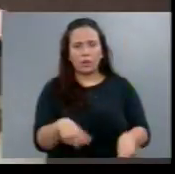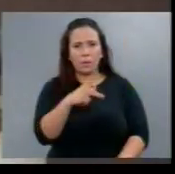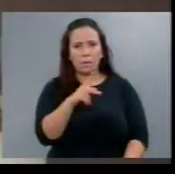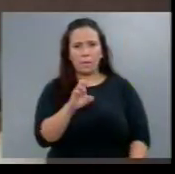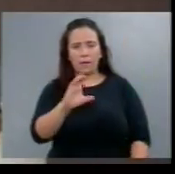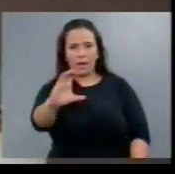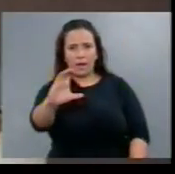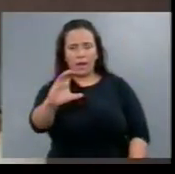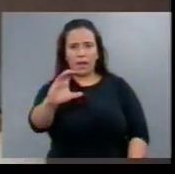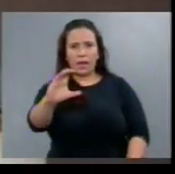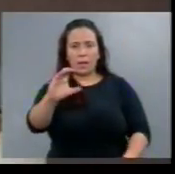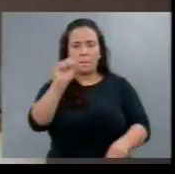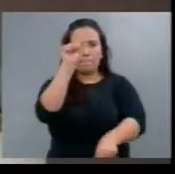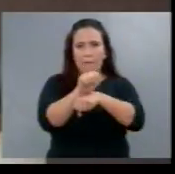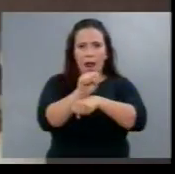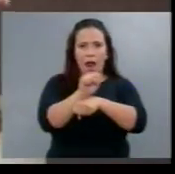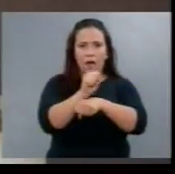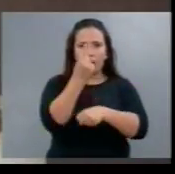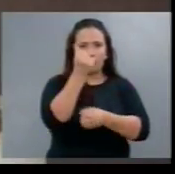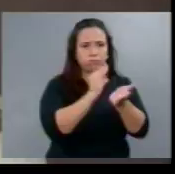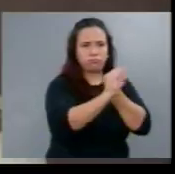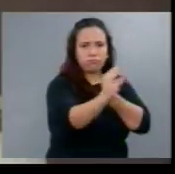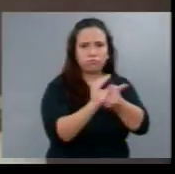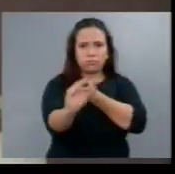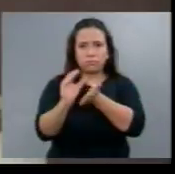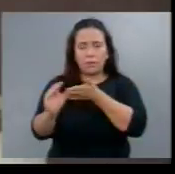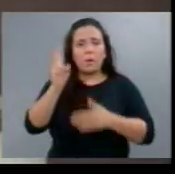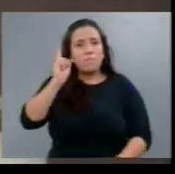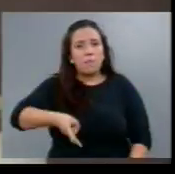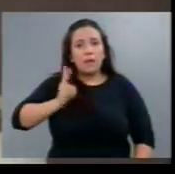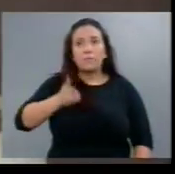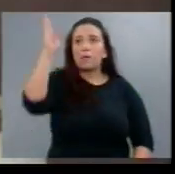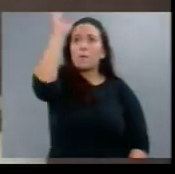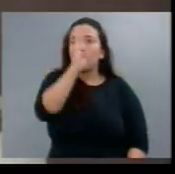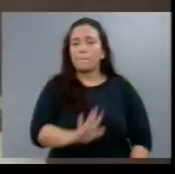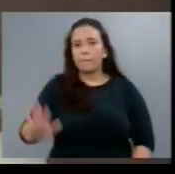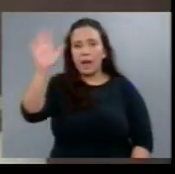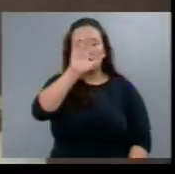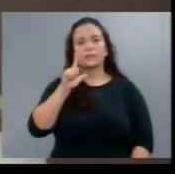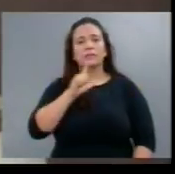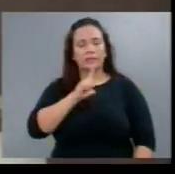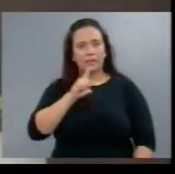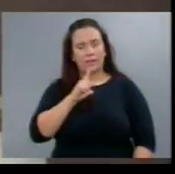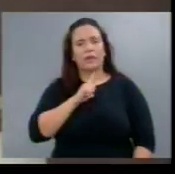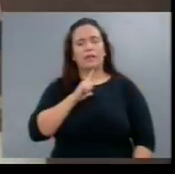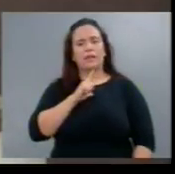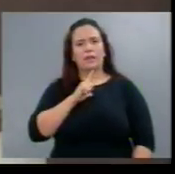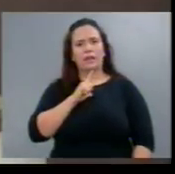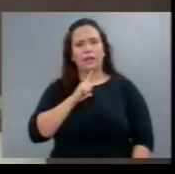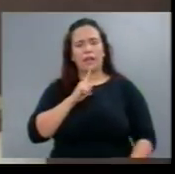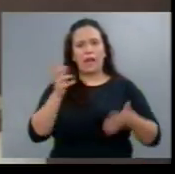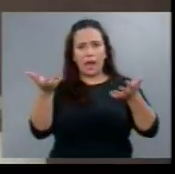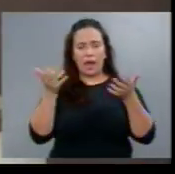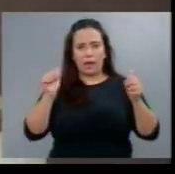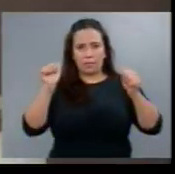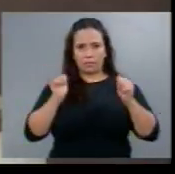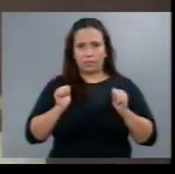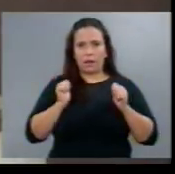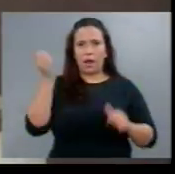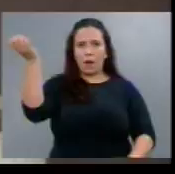não congela a despesa financeira. Este mesmo país, que tem uma seguridade social superavitária, reparte a